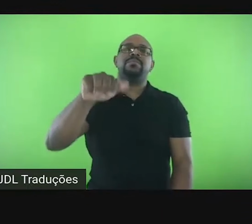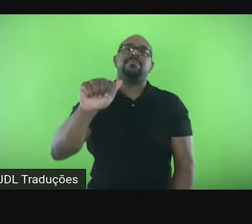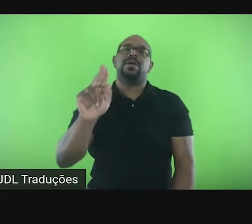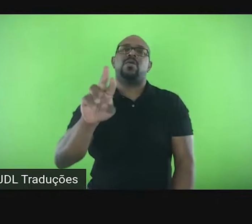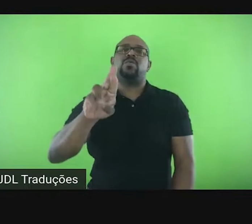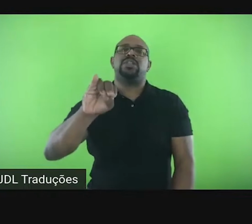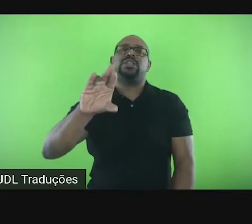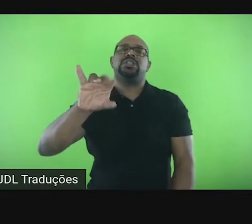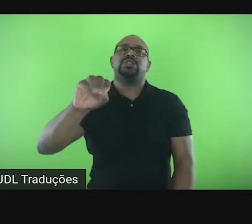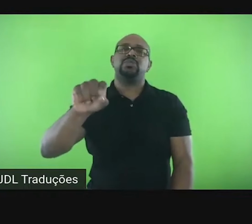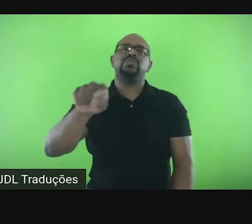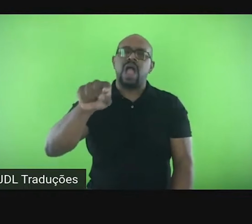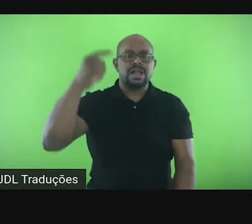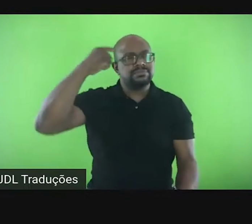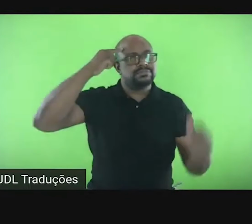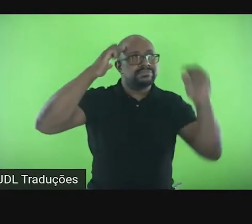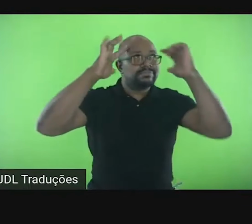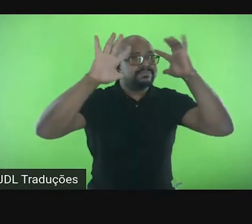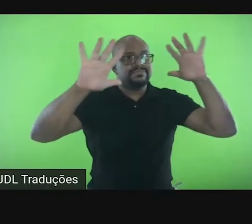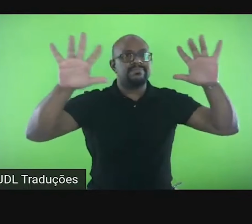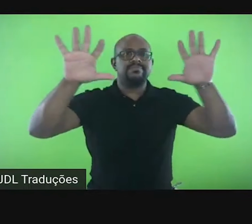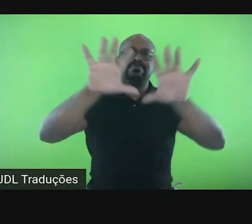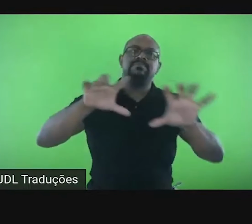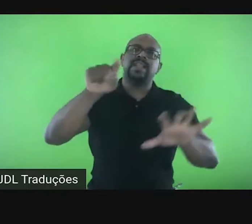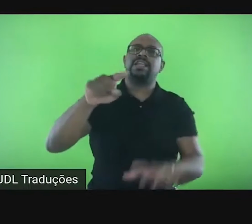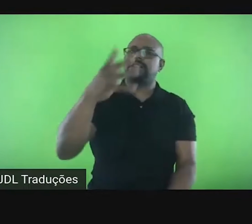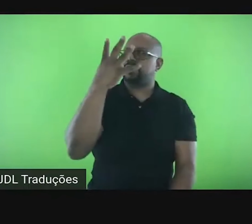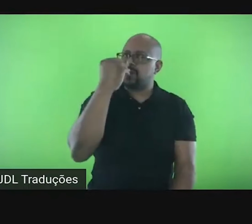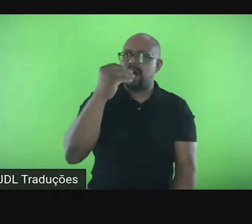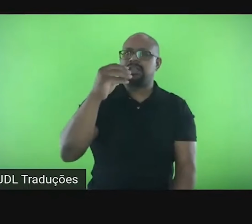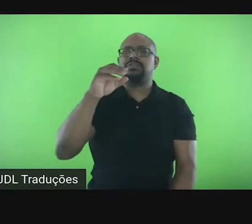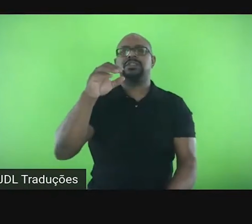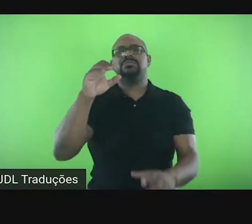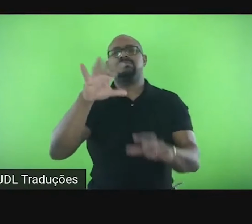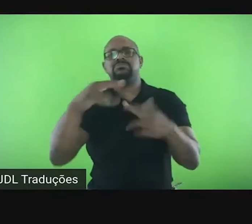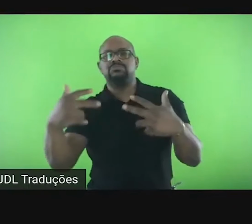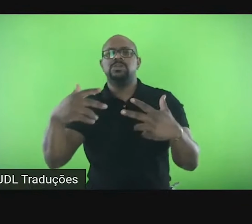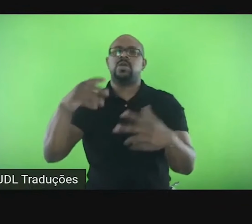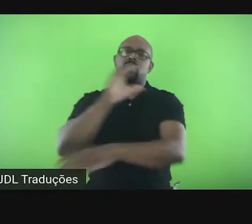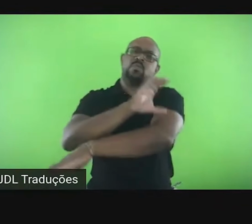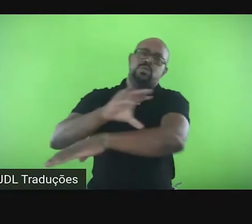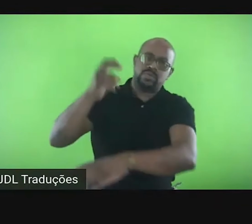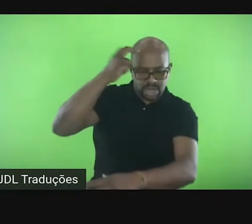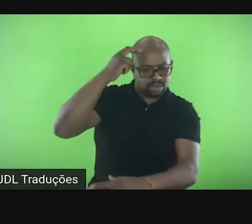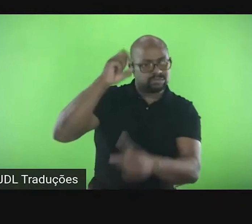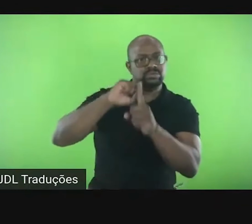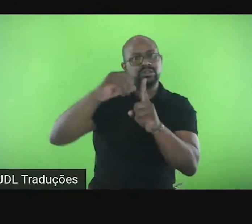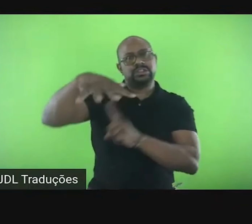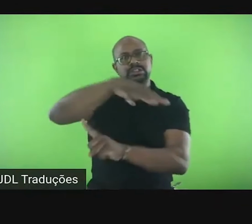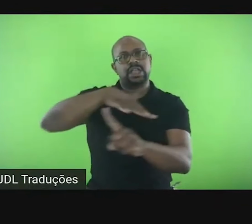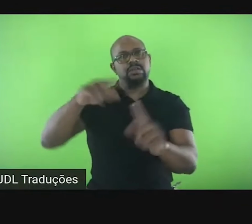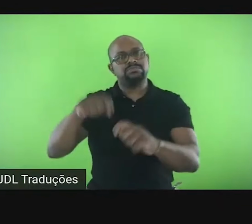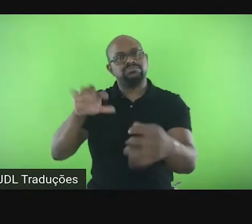imaginários rondam esta fotografia e quais questões estéticas, culturais, sociais podem ser engatilhadas por